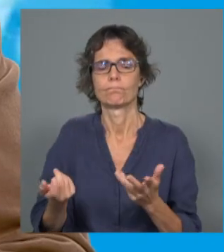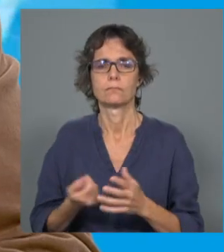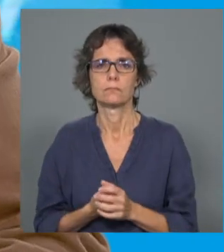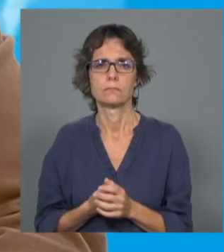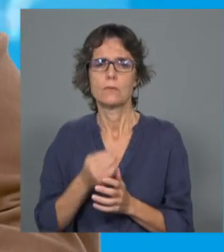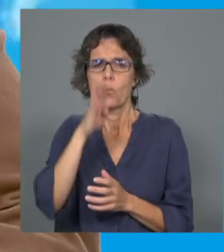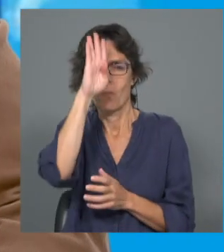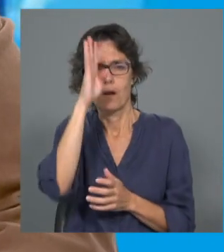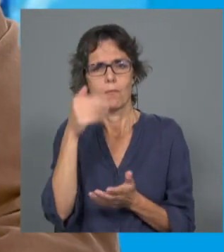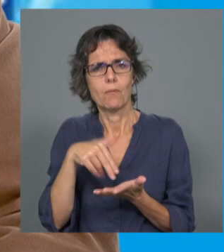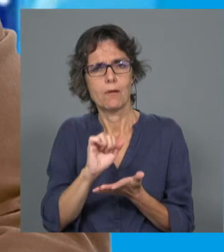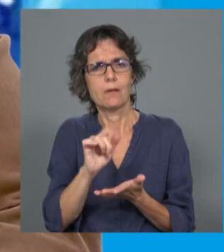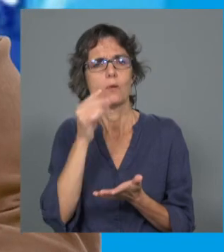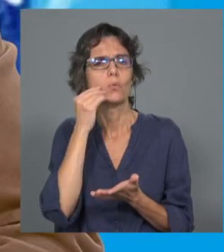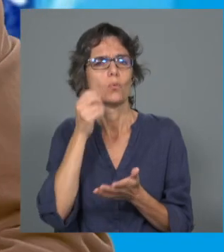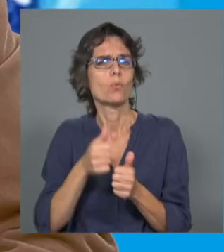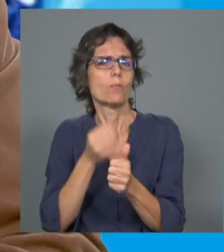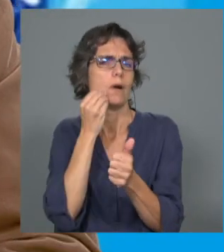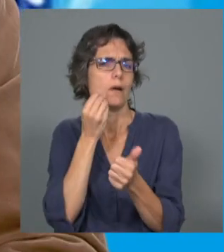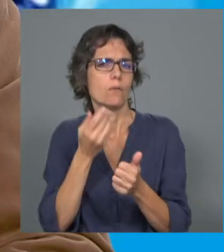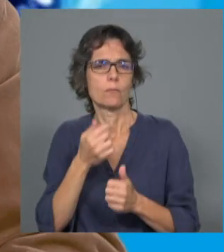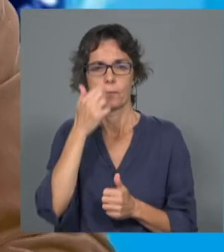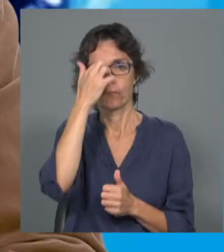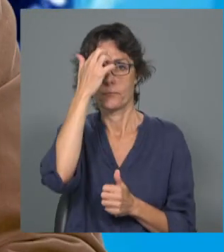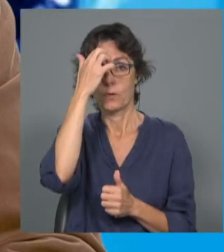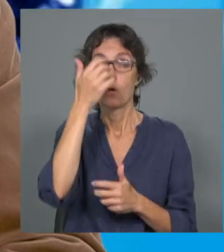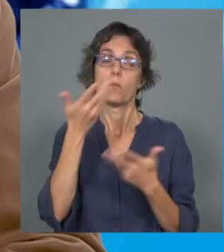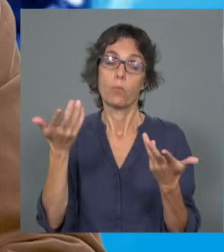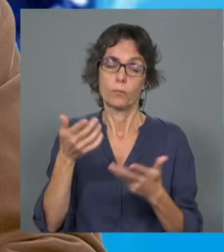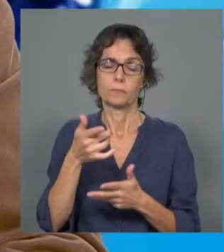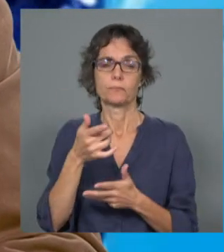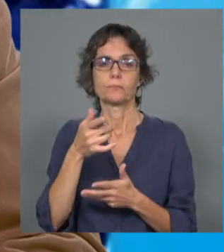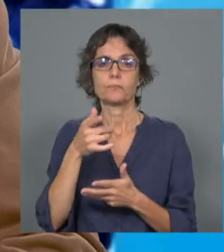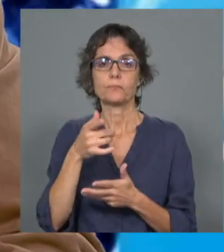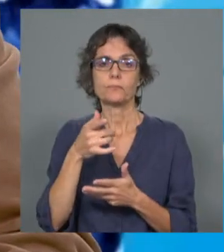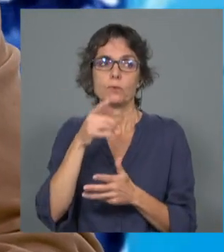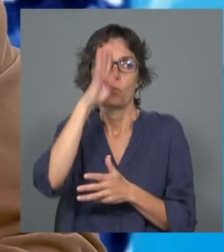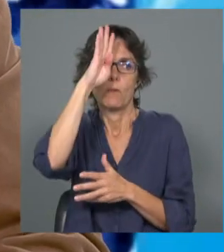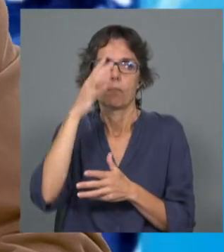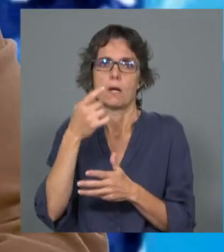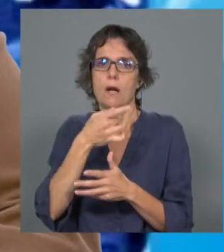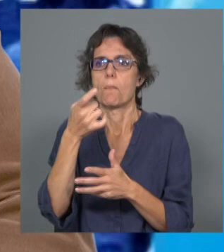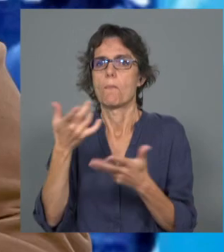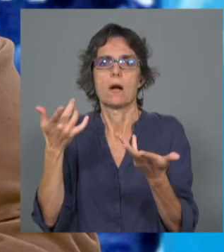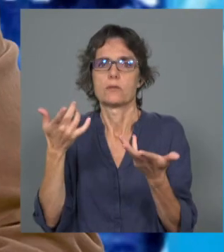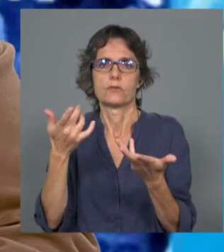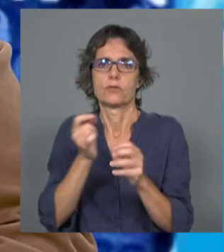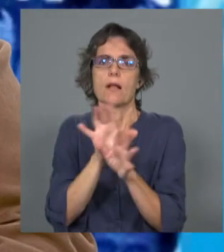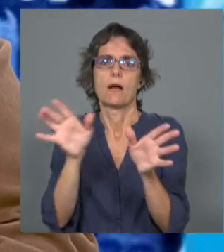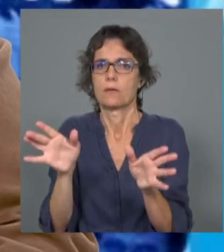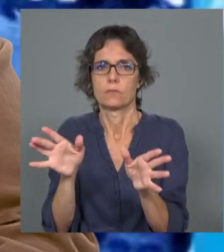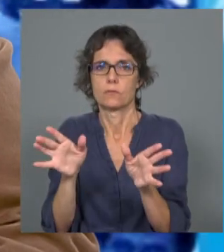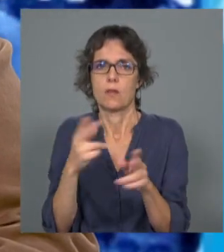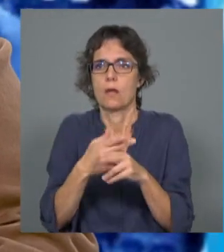Francisco? Sim, os apelos à paz não podem ser outros senão esses que vêm de Roma,